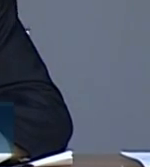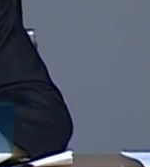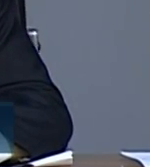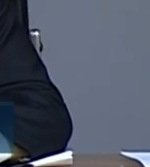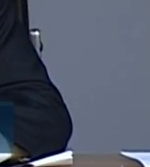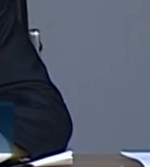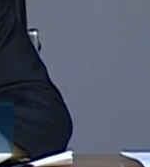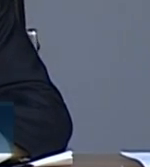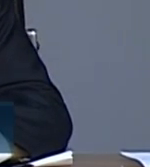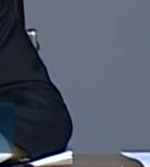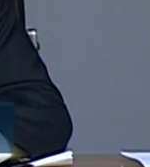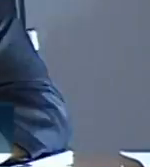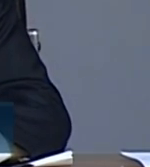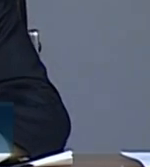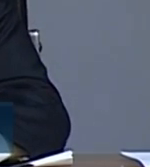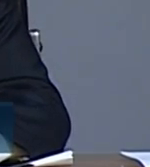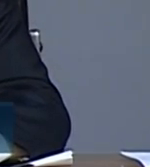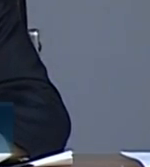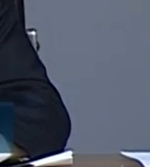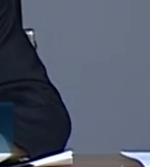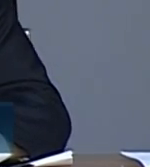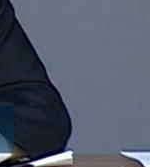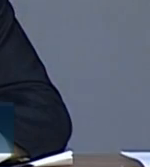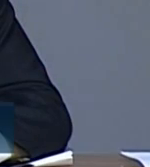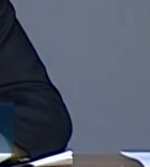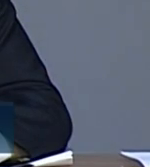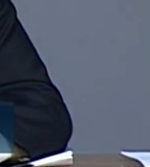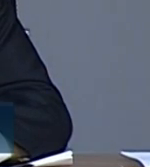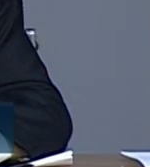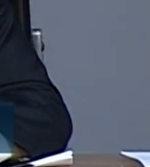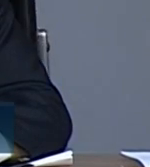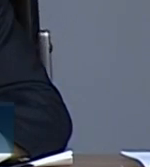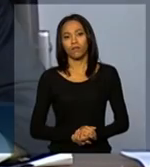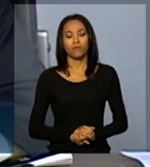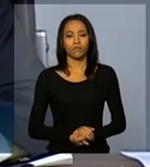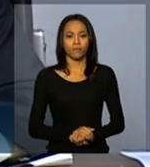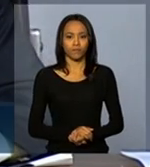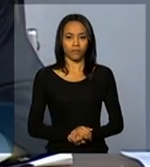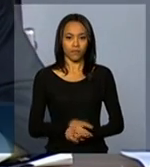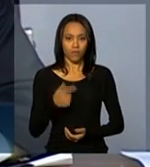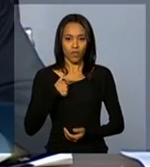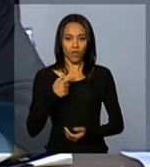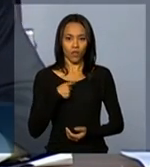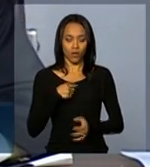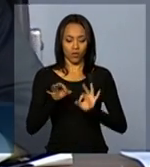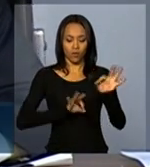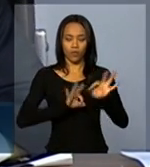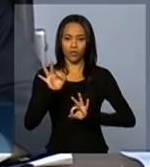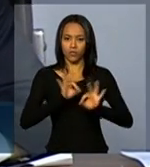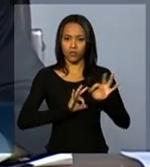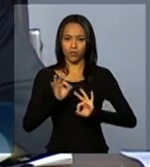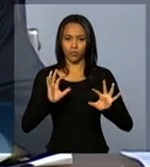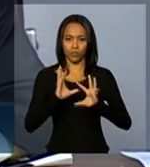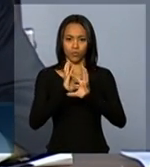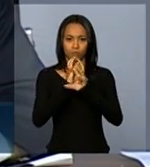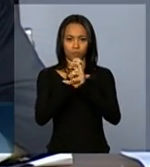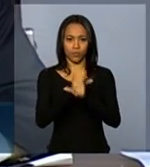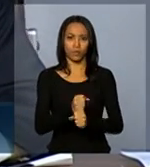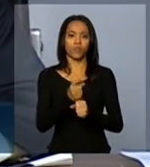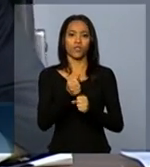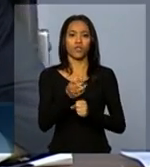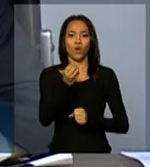uma programação orçamentária para 2014, não é, que fortalece os fundamentos